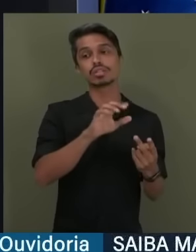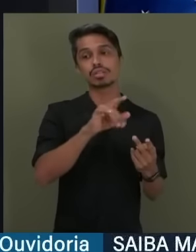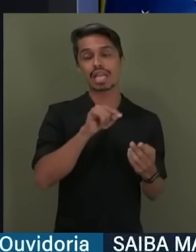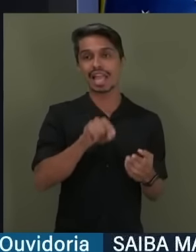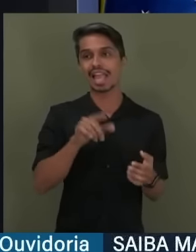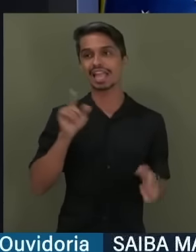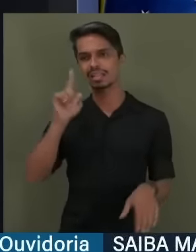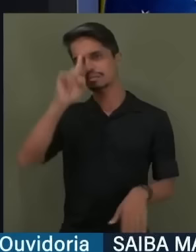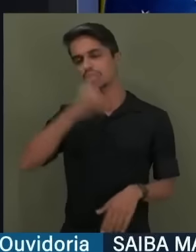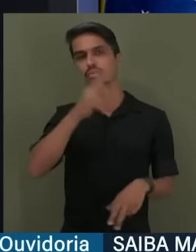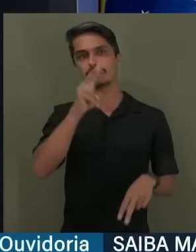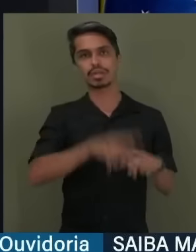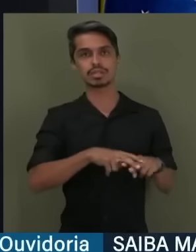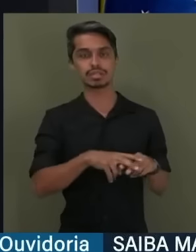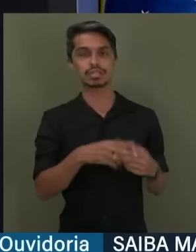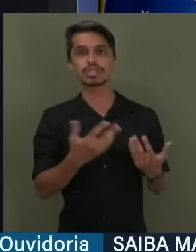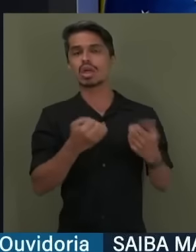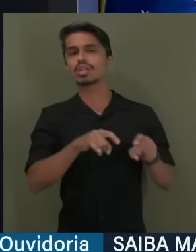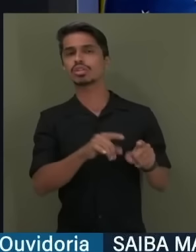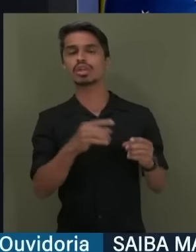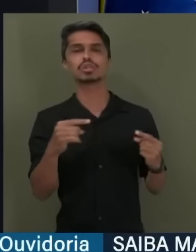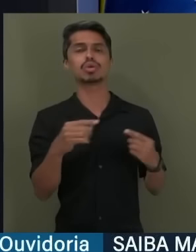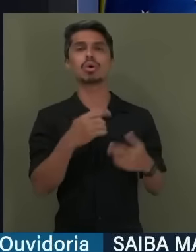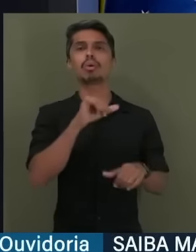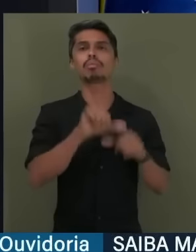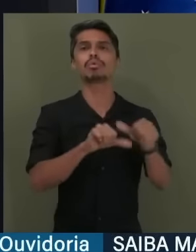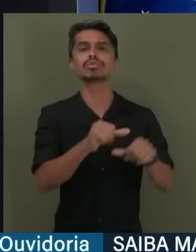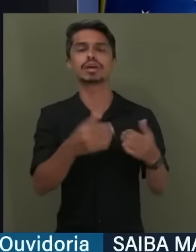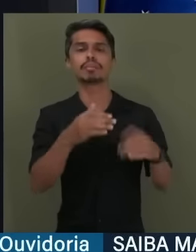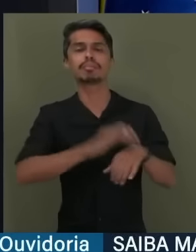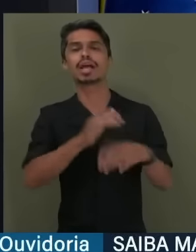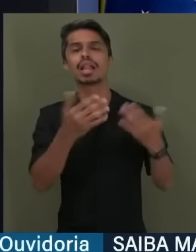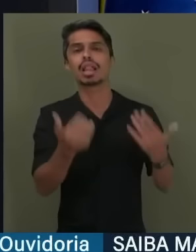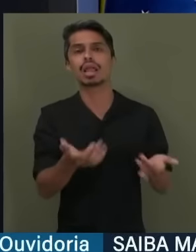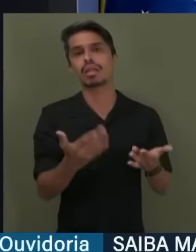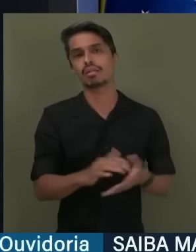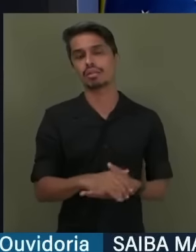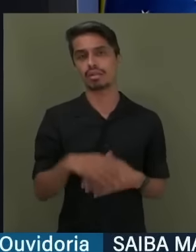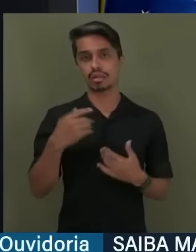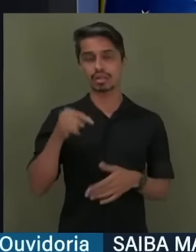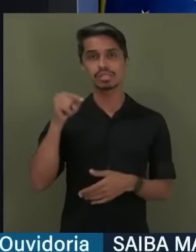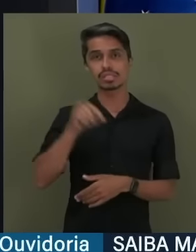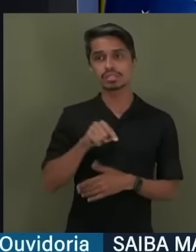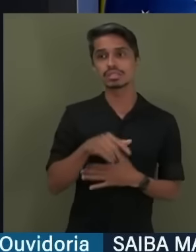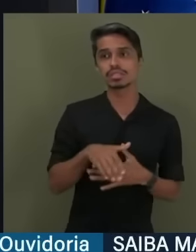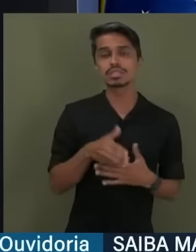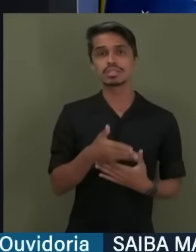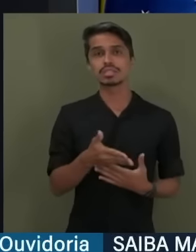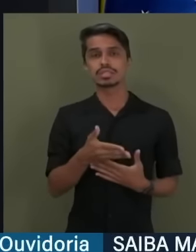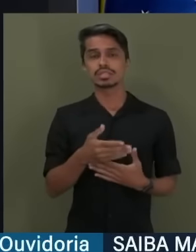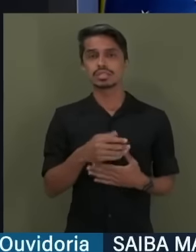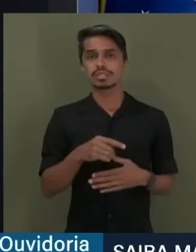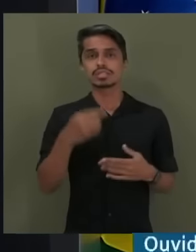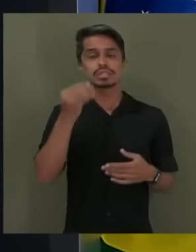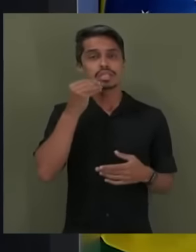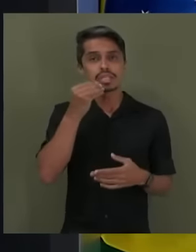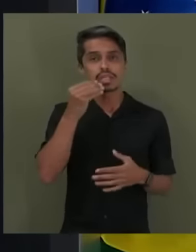Justiça de São Paulo negou um pedido de habeas corpus em que um homem teve a prisão preventiva decretada por tentar furtar alimentos